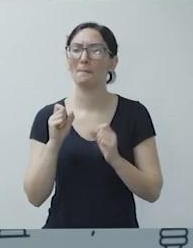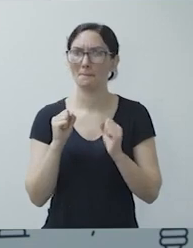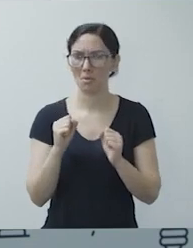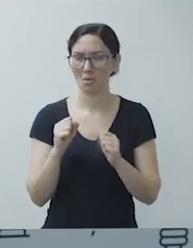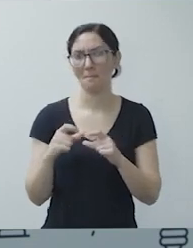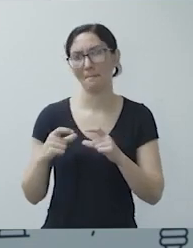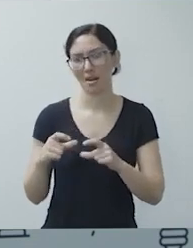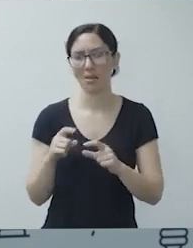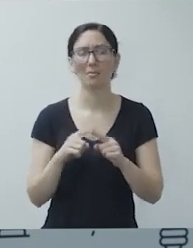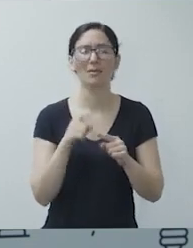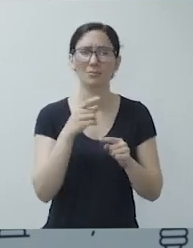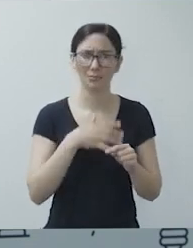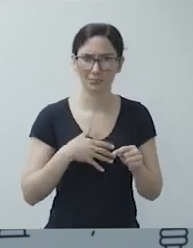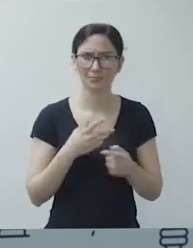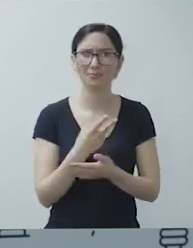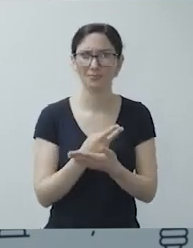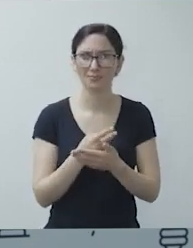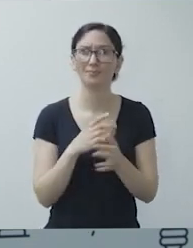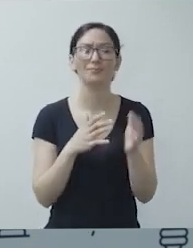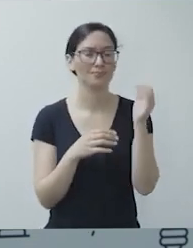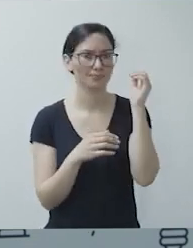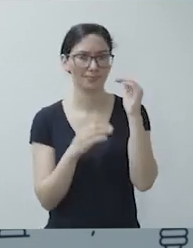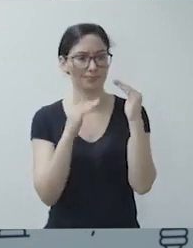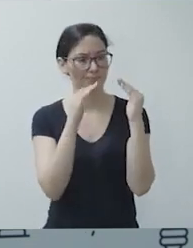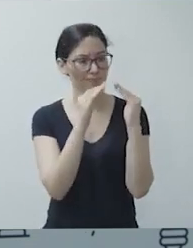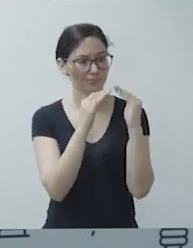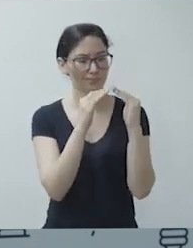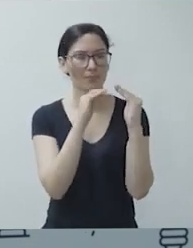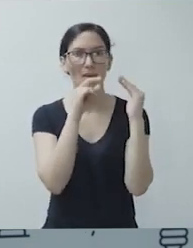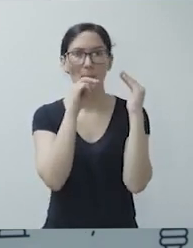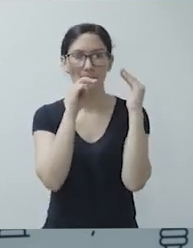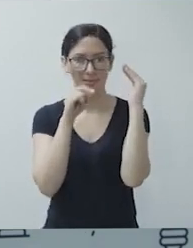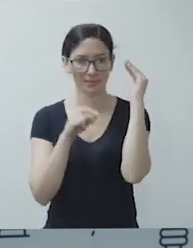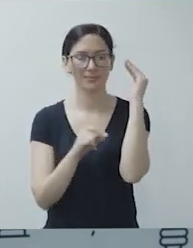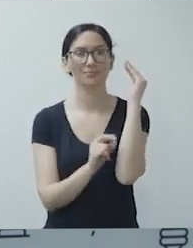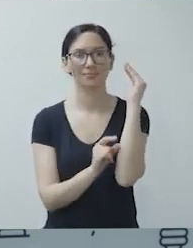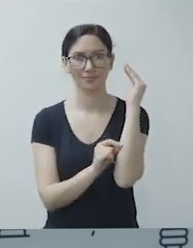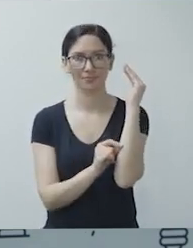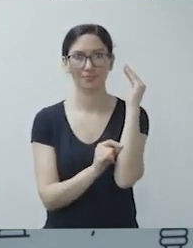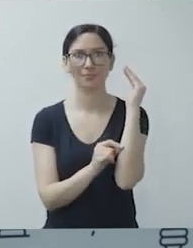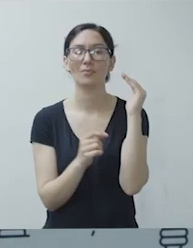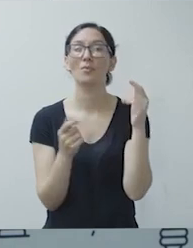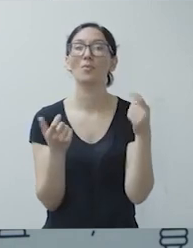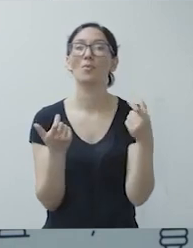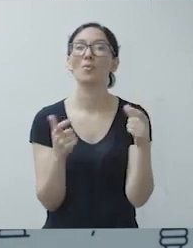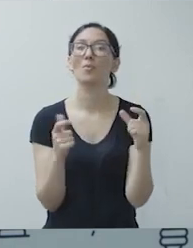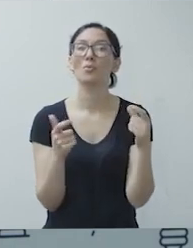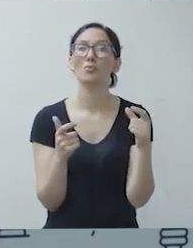desenhar. Então desenhe lá a casinha do passarinho e o passarinho aonde?